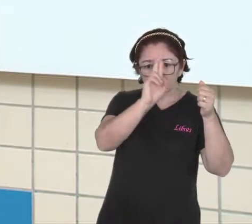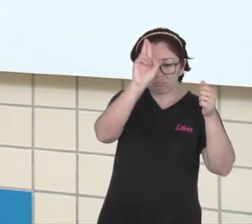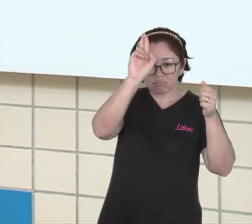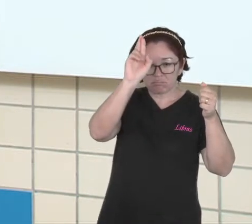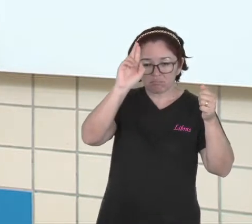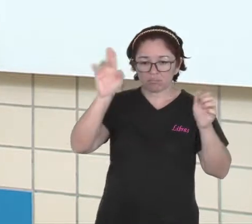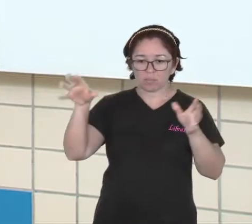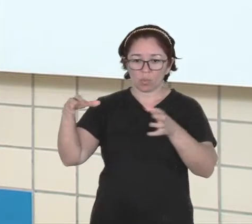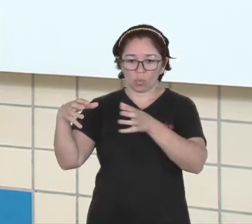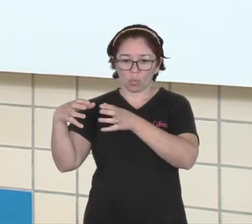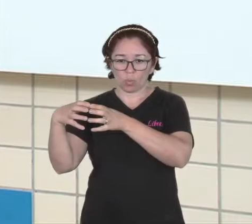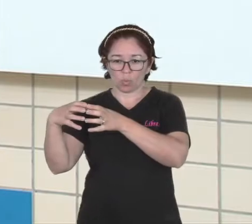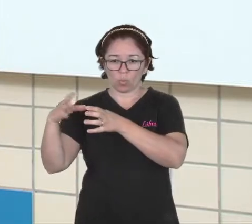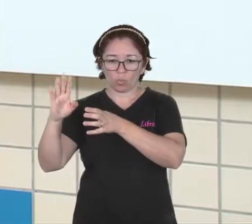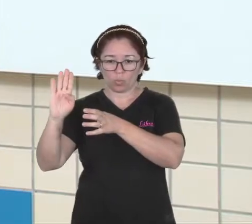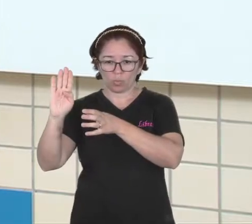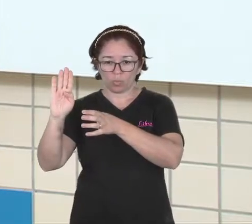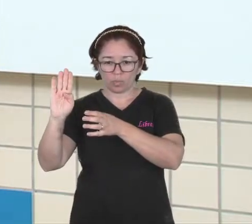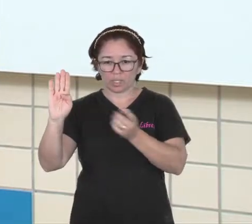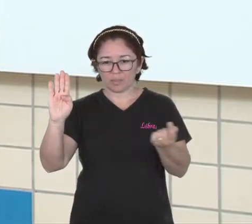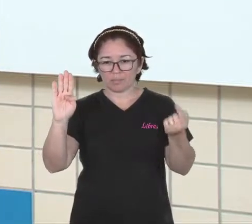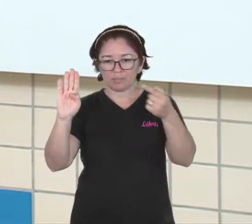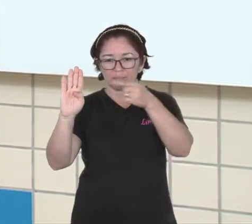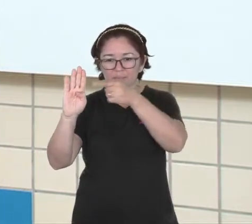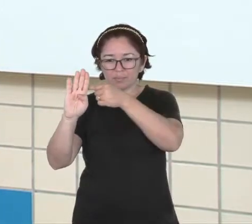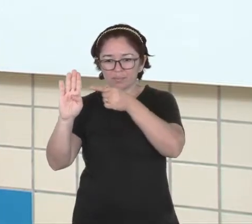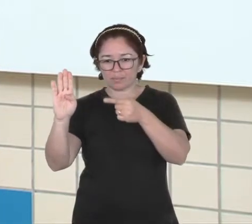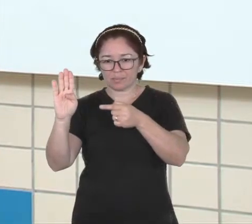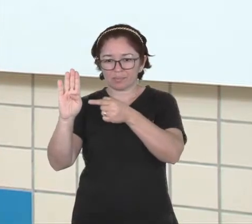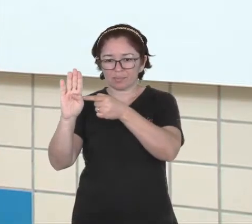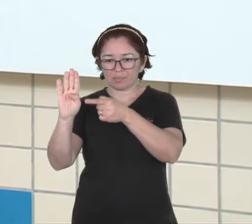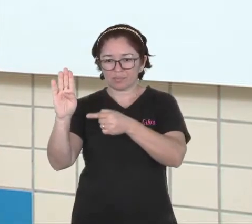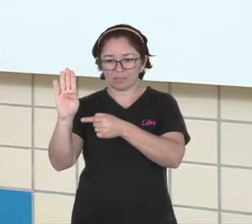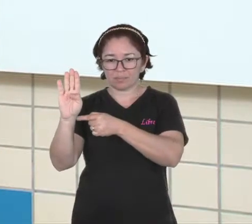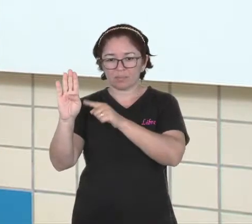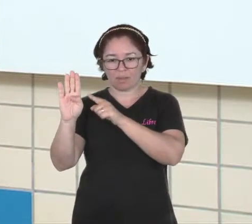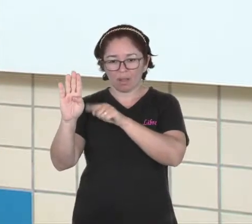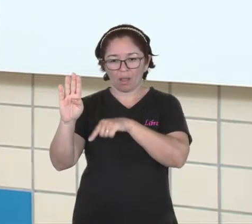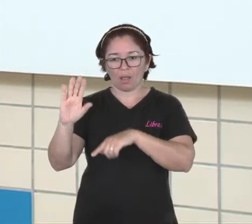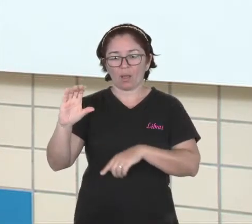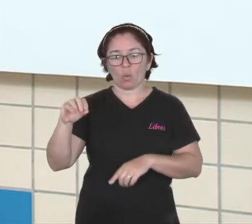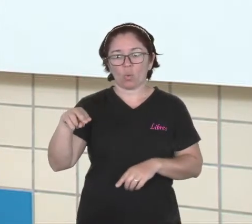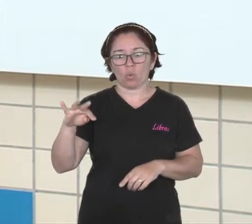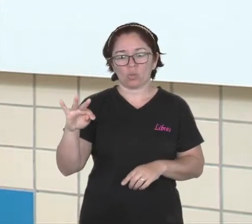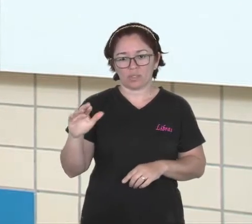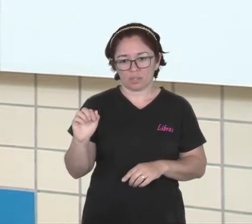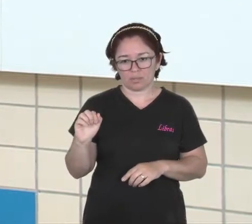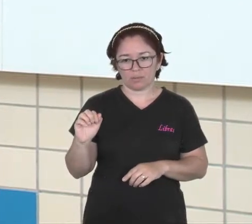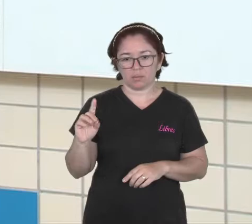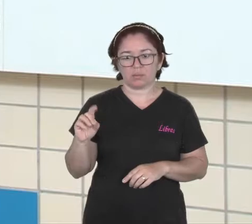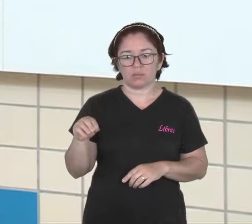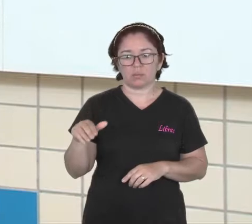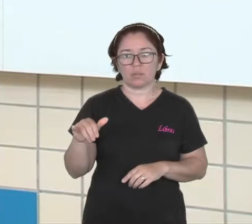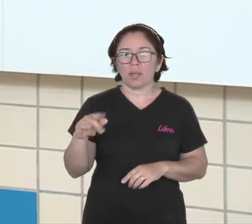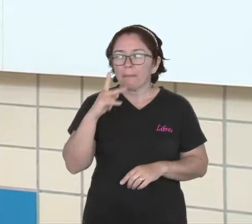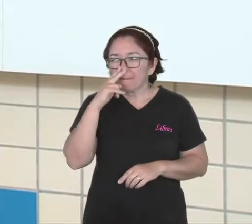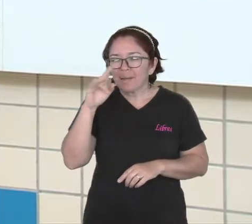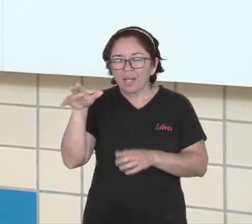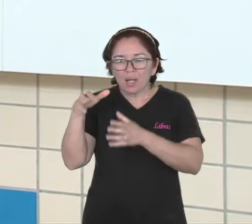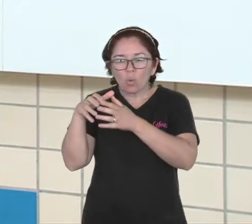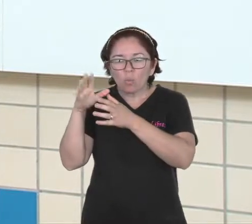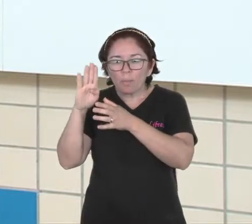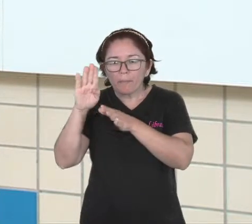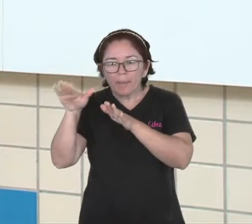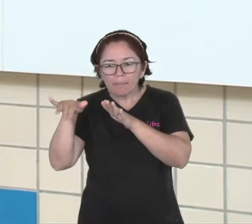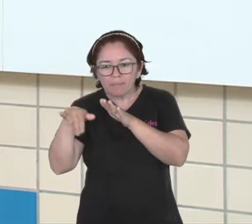resposta, tudo aquilo que pode servir de resposta, eu chamo de contradomínio. O que eu